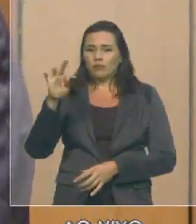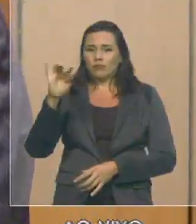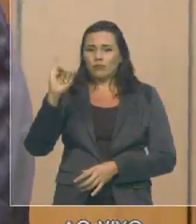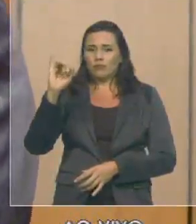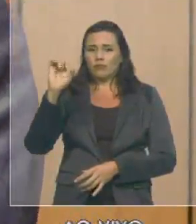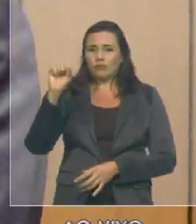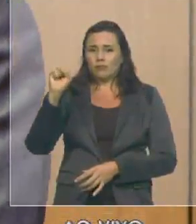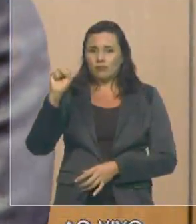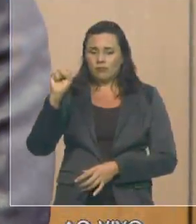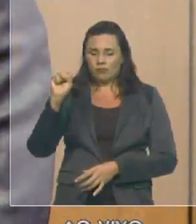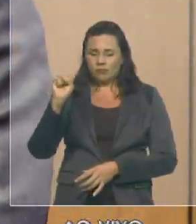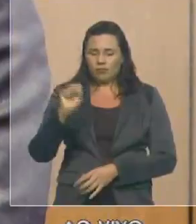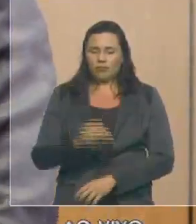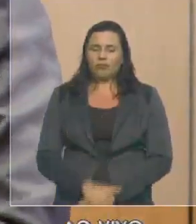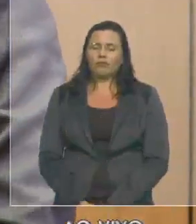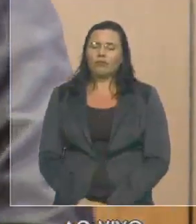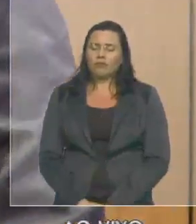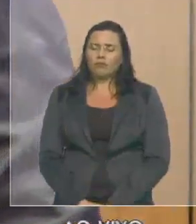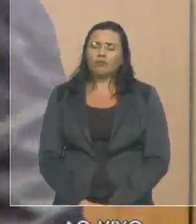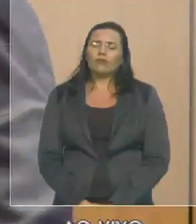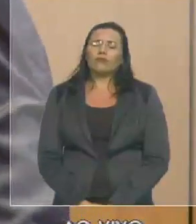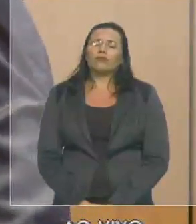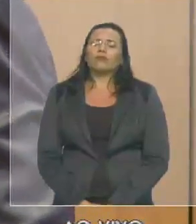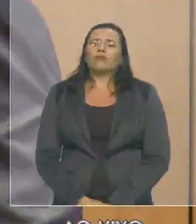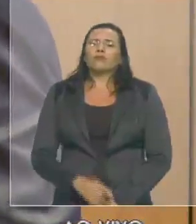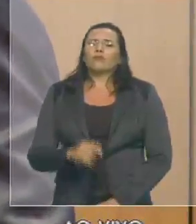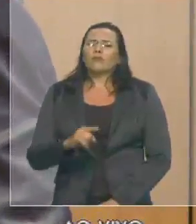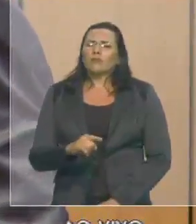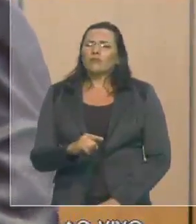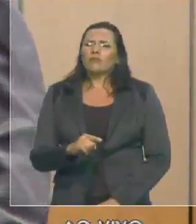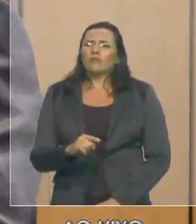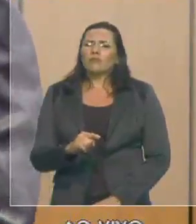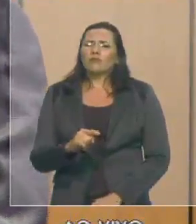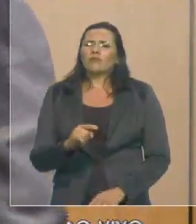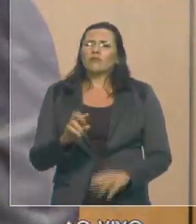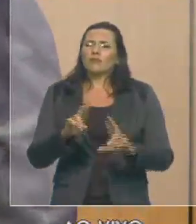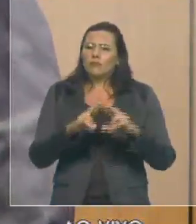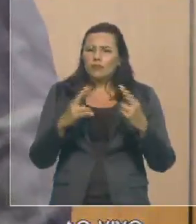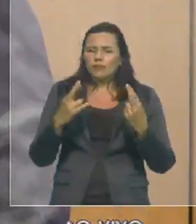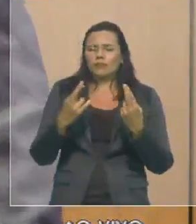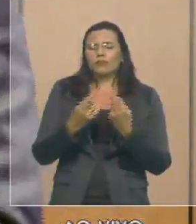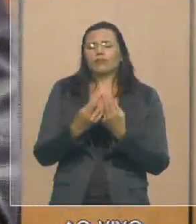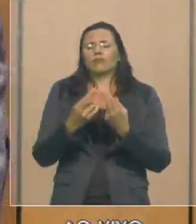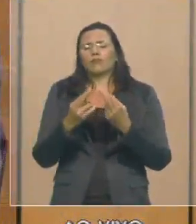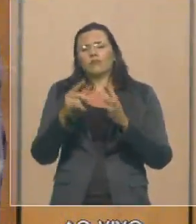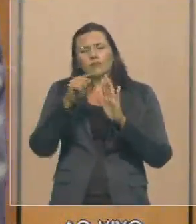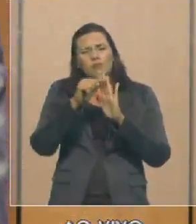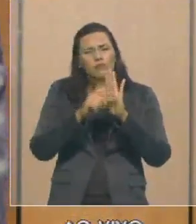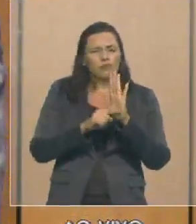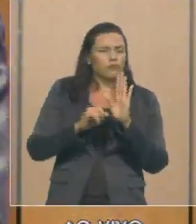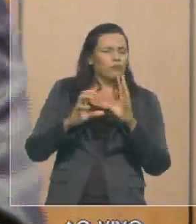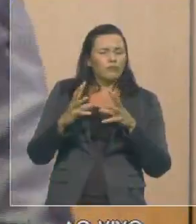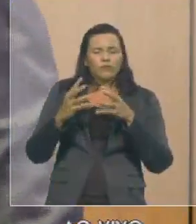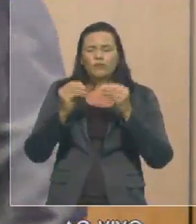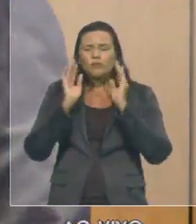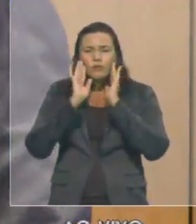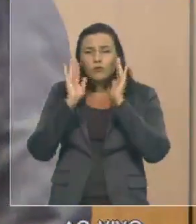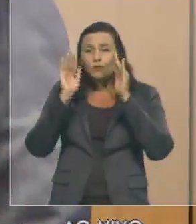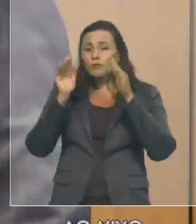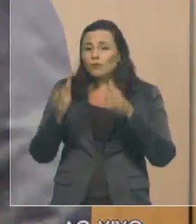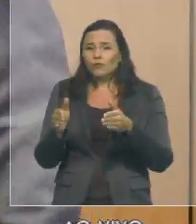Amazônico. Uma agenda voltada às contribuições, principalmente, da produção deste